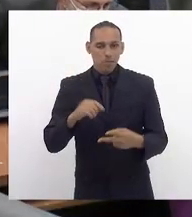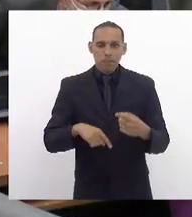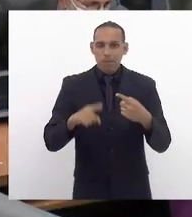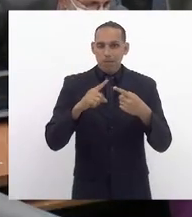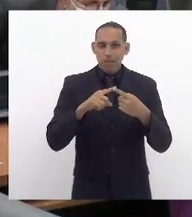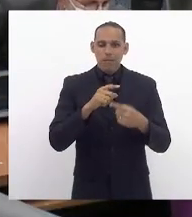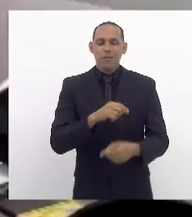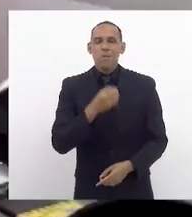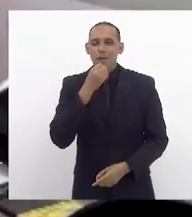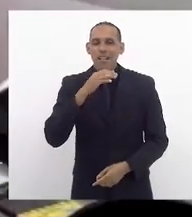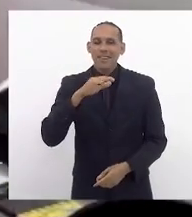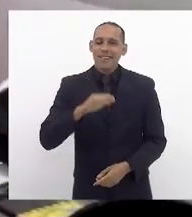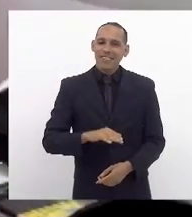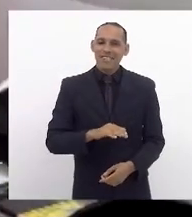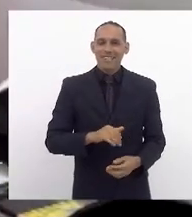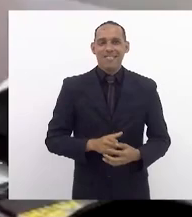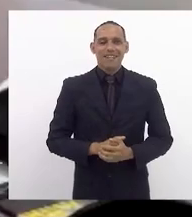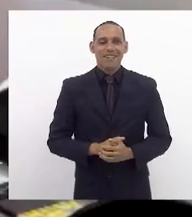Alberto. Boa tarde,